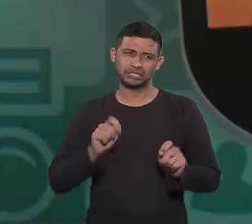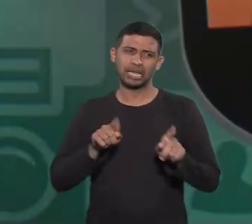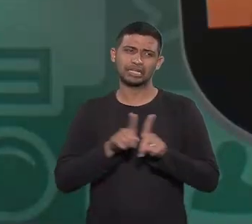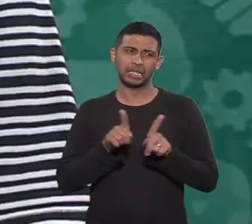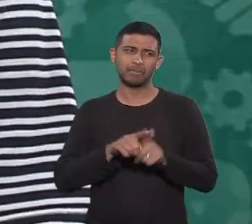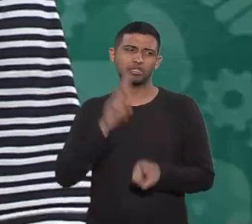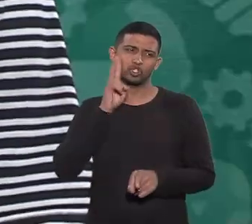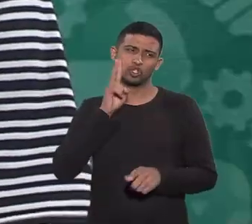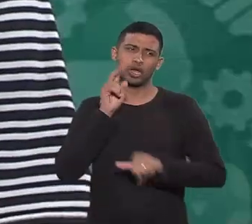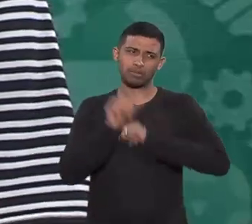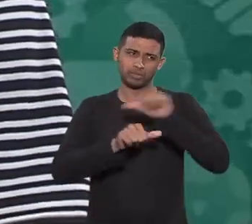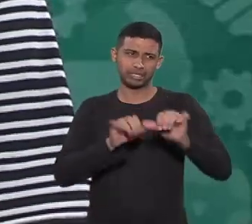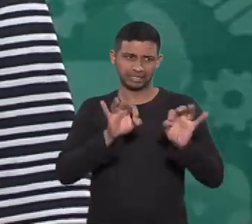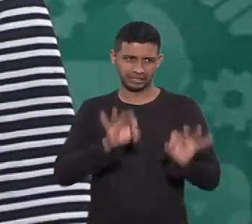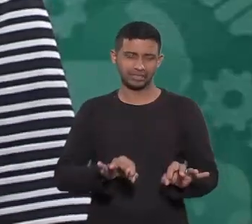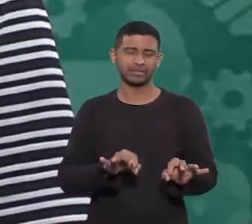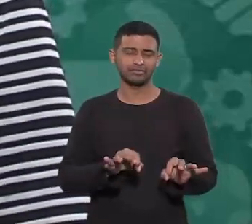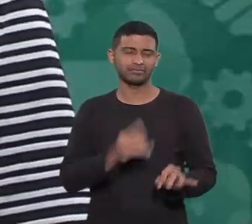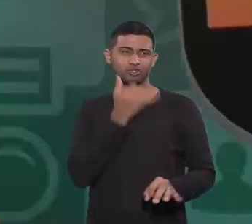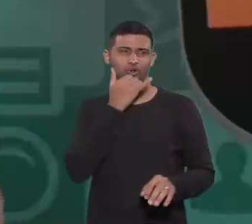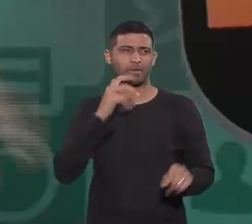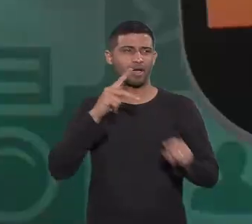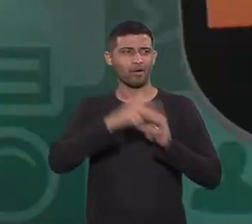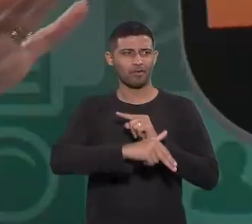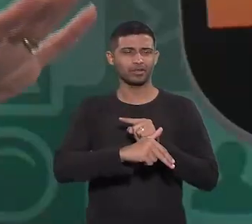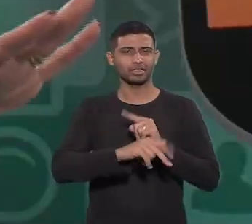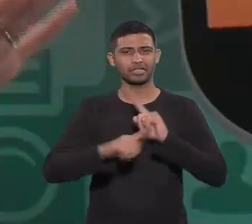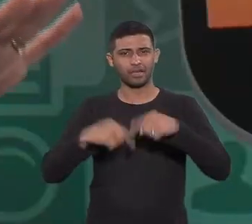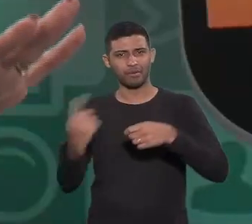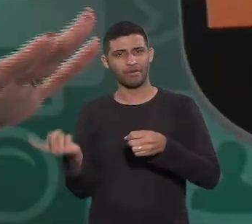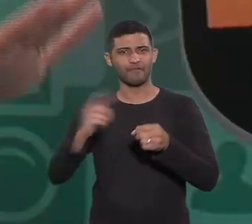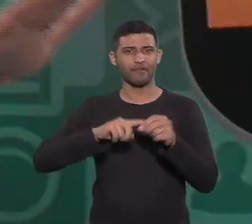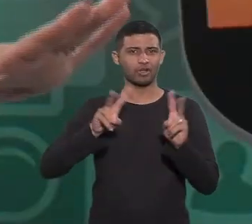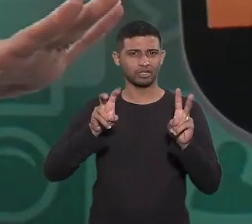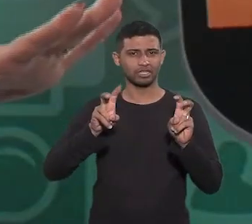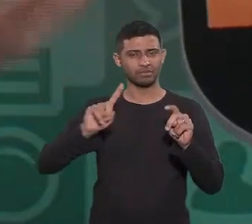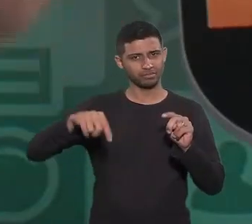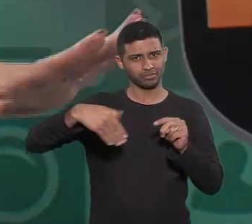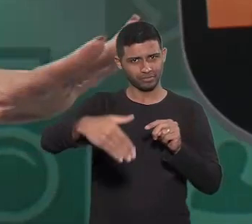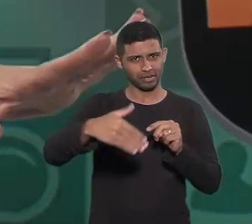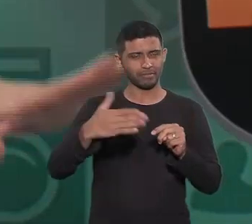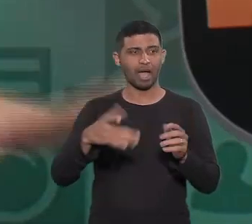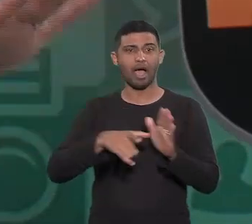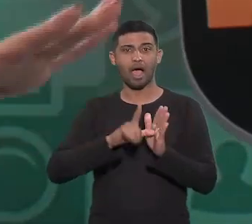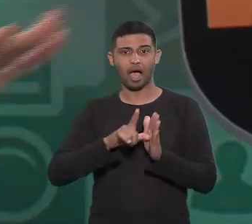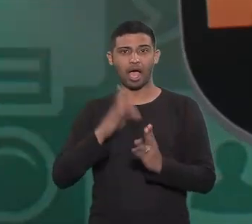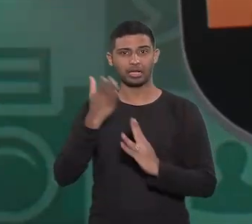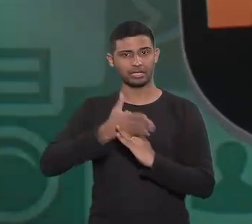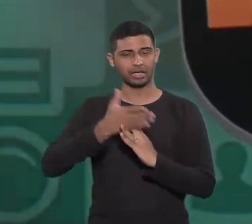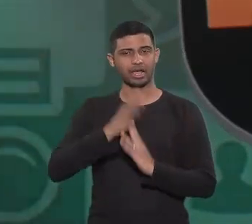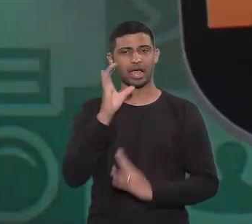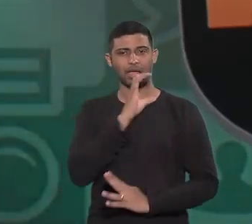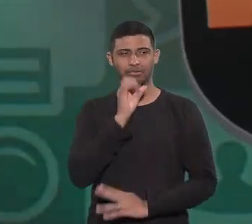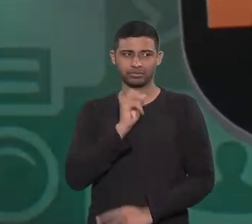história também, né? Que pode mudar o rumo, justamente. Deixa eu te interromper, a gente volta conversando sobre esse assunto no próximo bloco, mas a gente